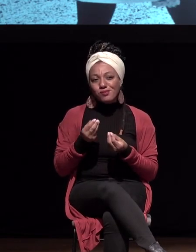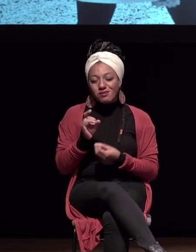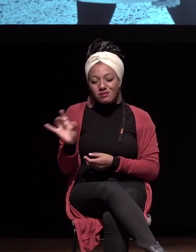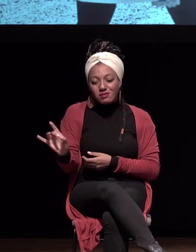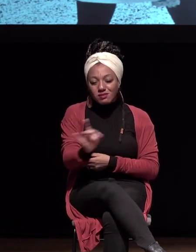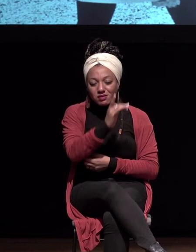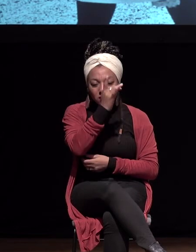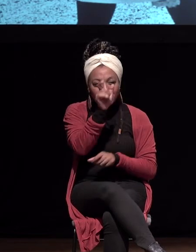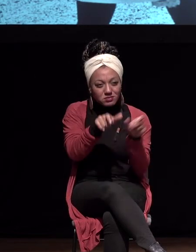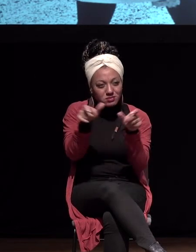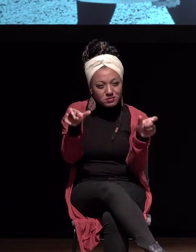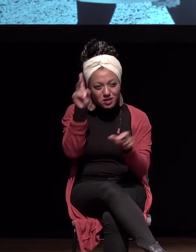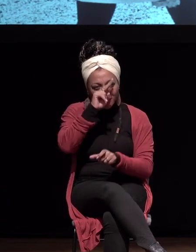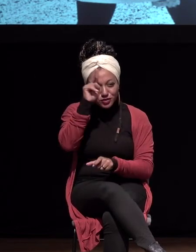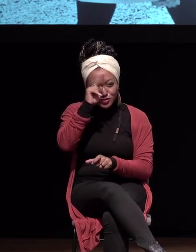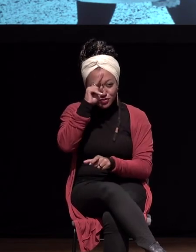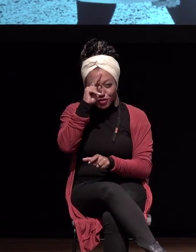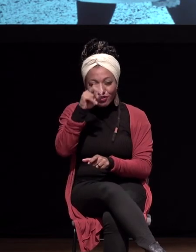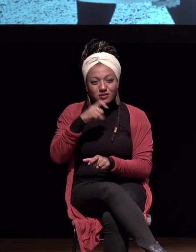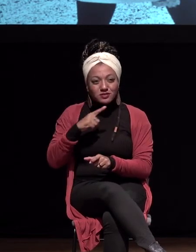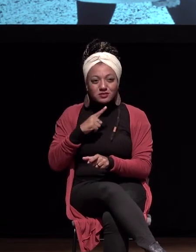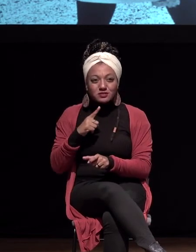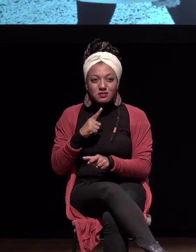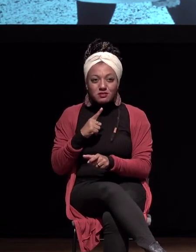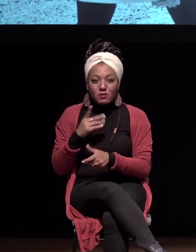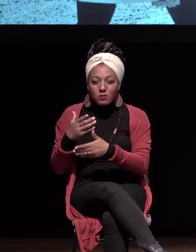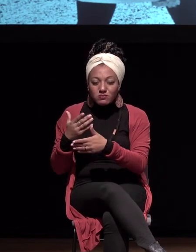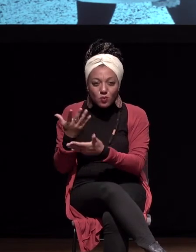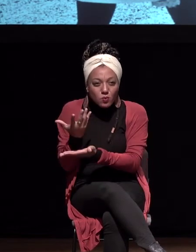histórias se conectarem com outras histórias, fazer redes, assim.